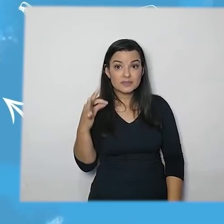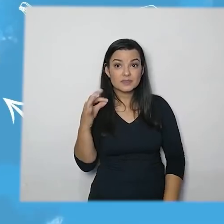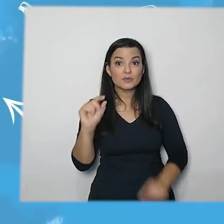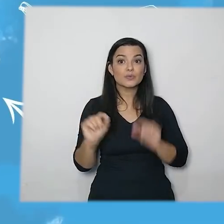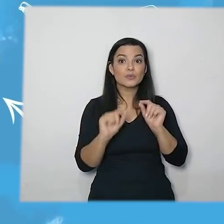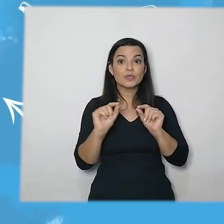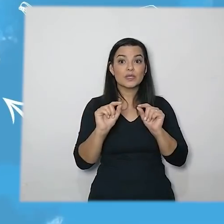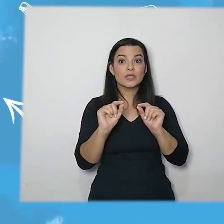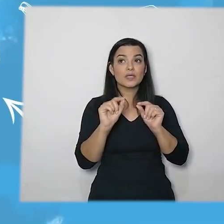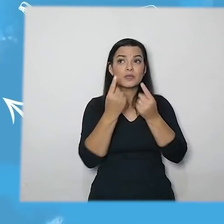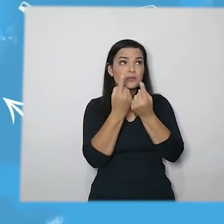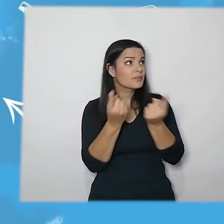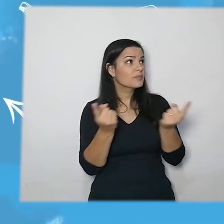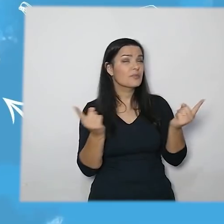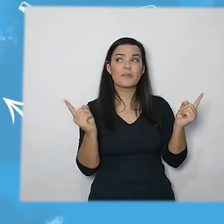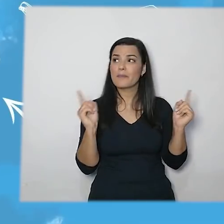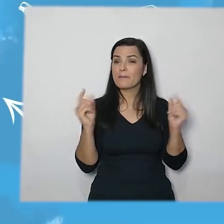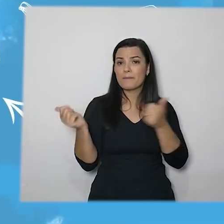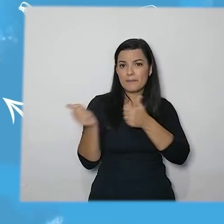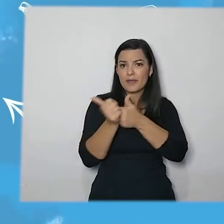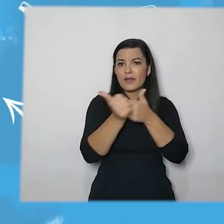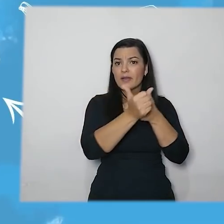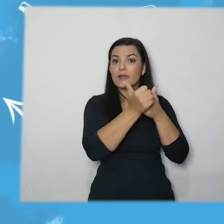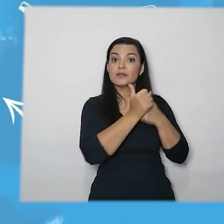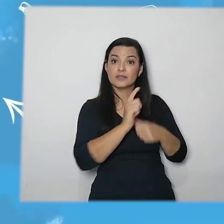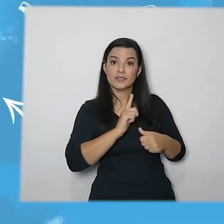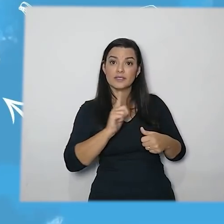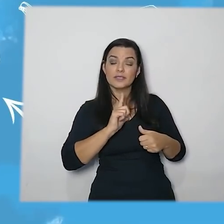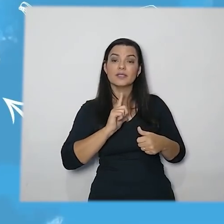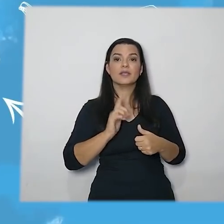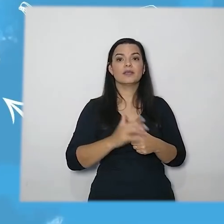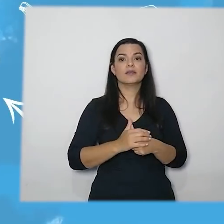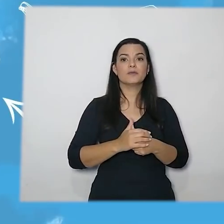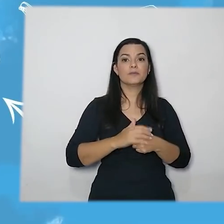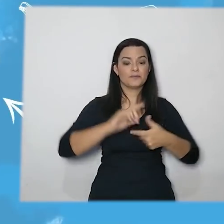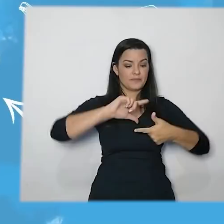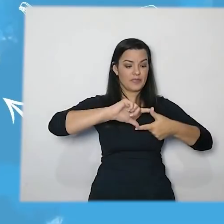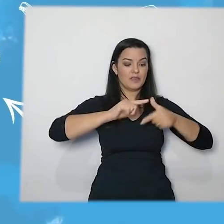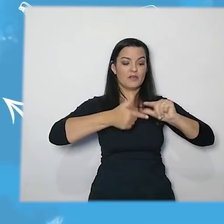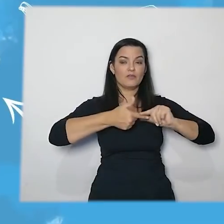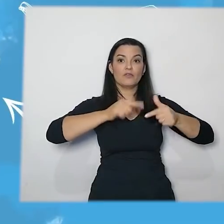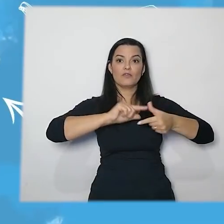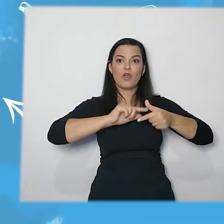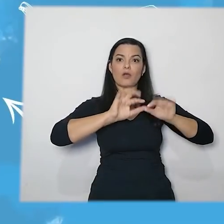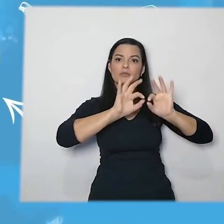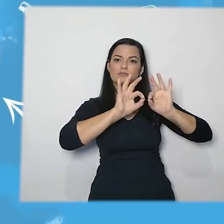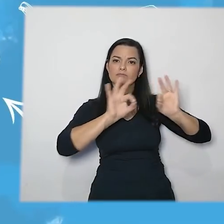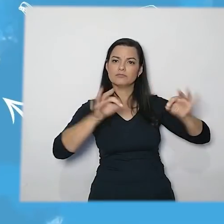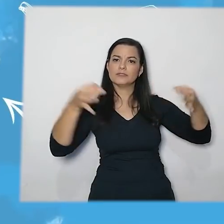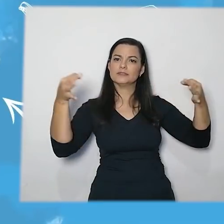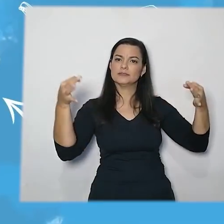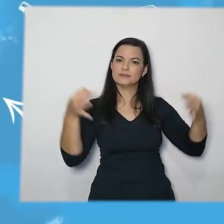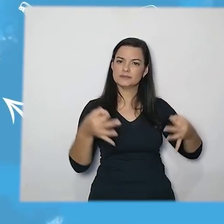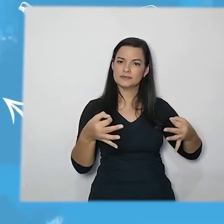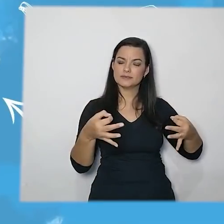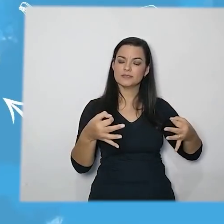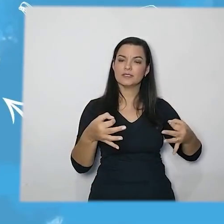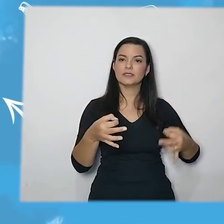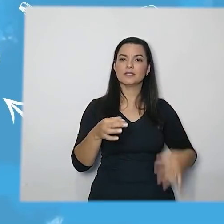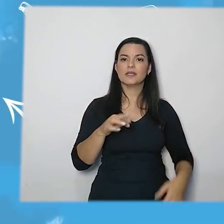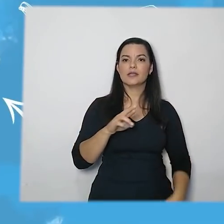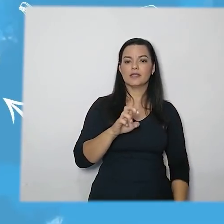que à nossa volta nós temos algumas formas que são regulares, outras que